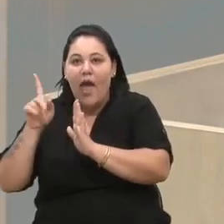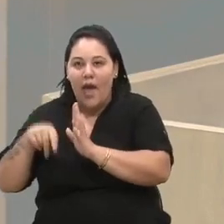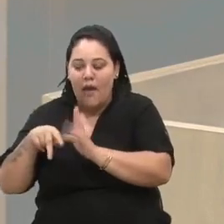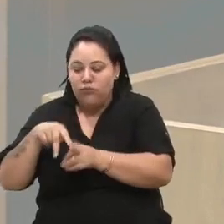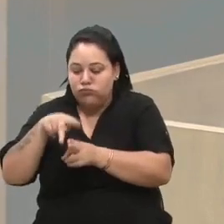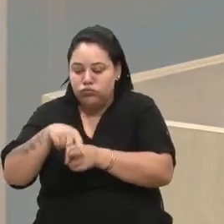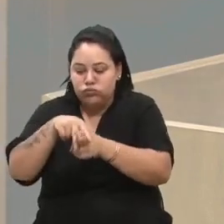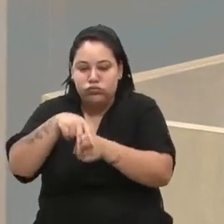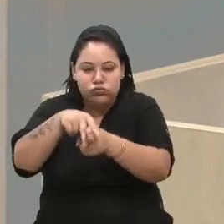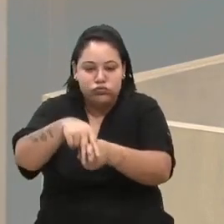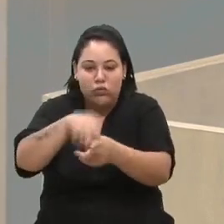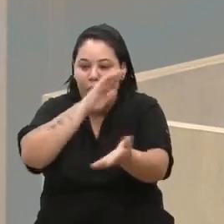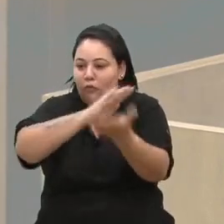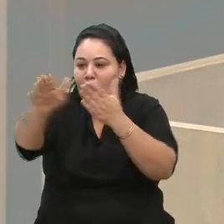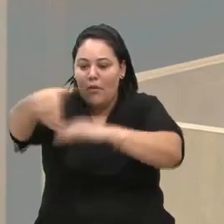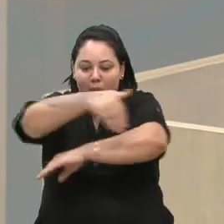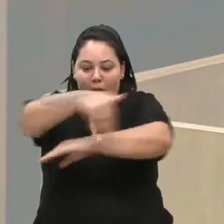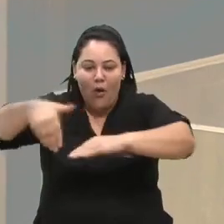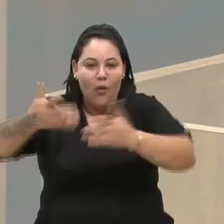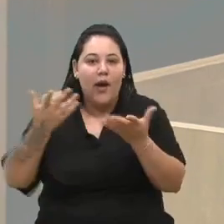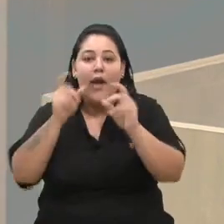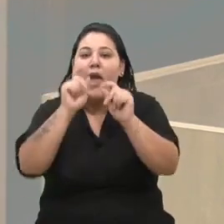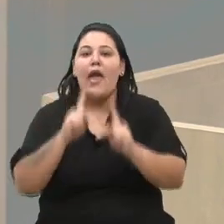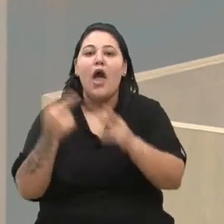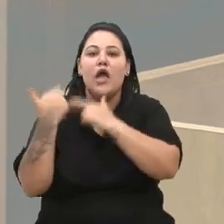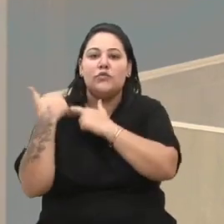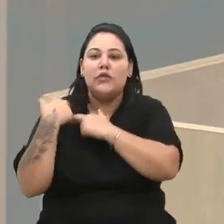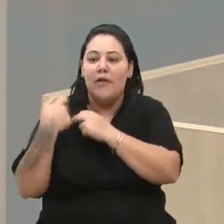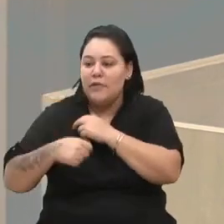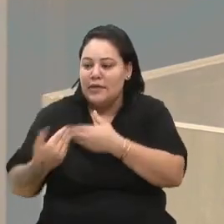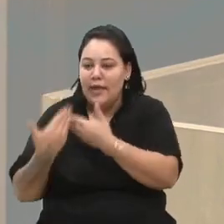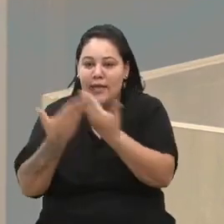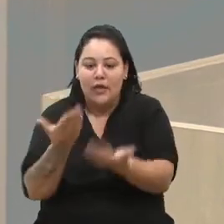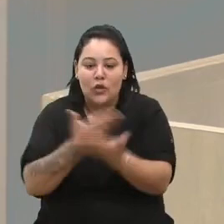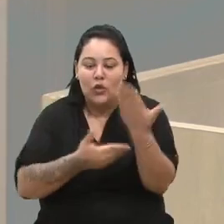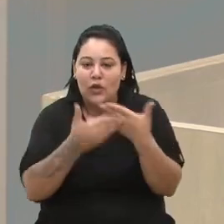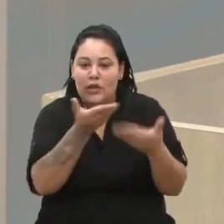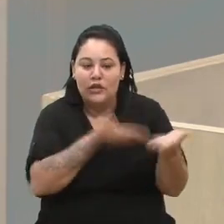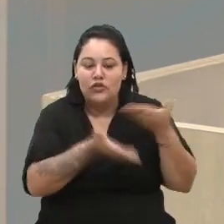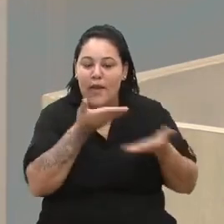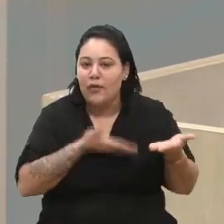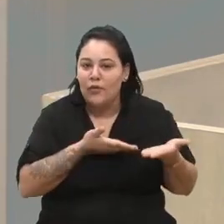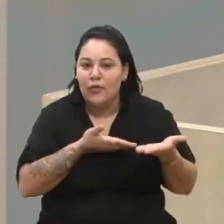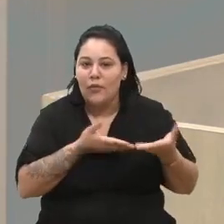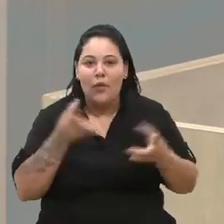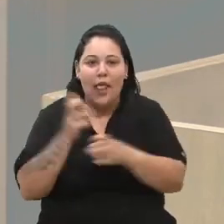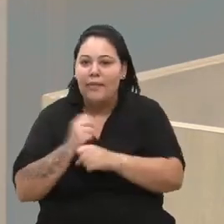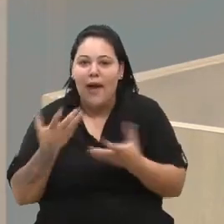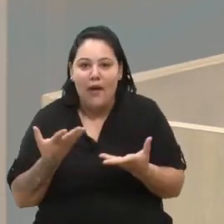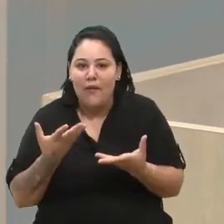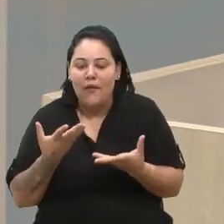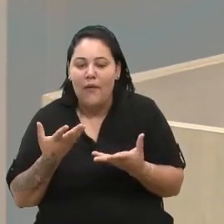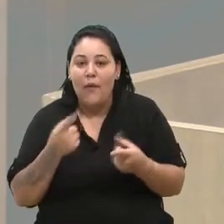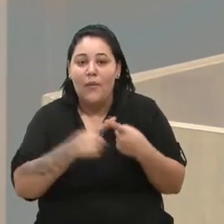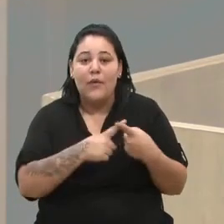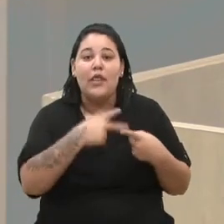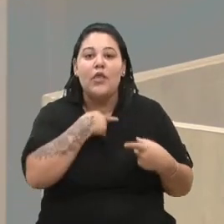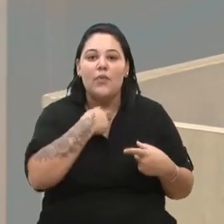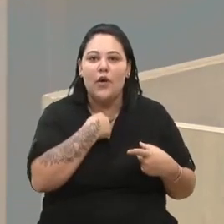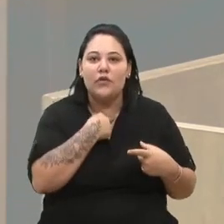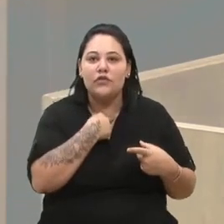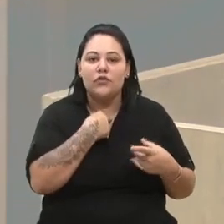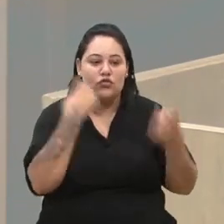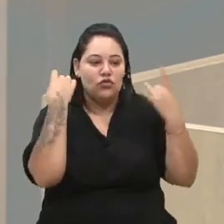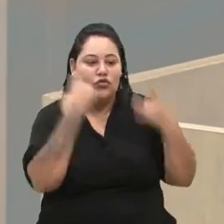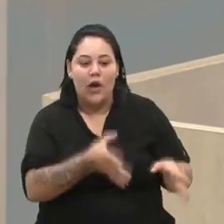buscar o veterinário. Ele tem que dar toda a assistência para esse cavalinho. Porque não pode que a gente vai jogar tudo